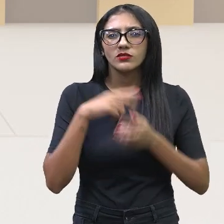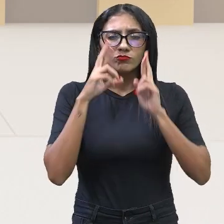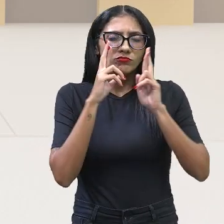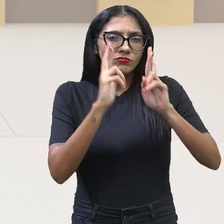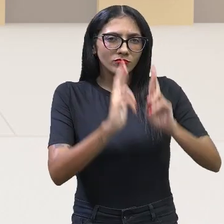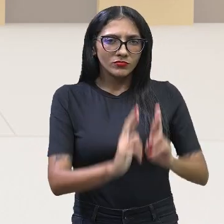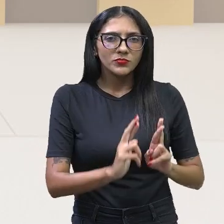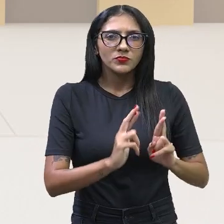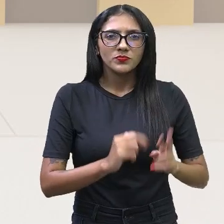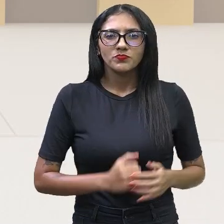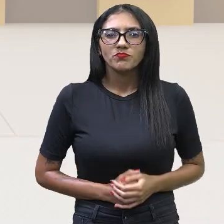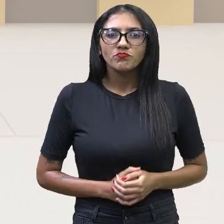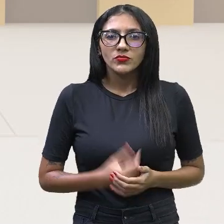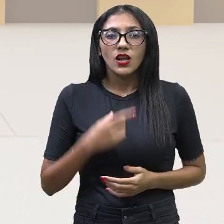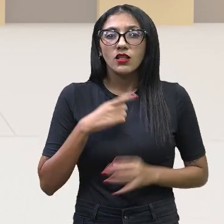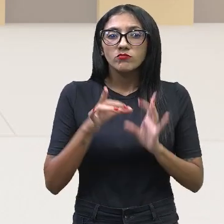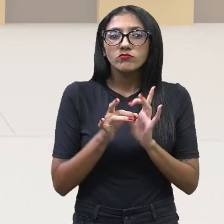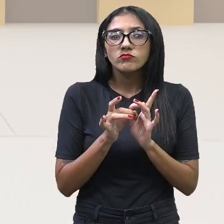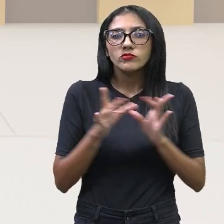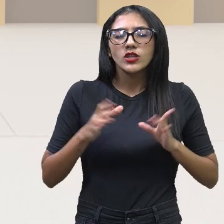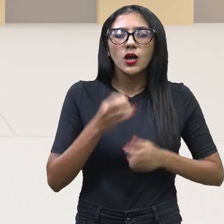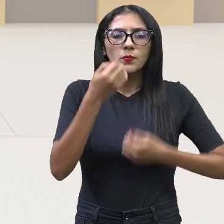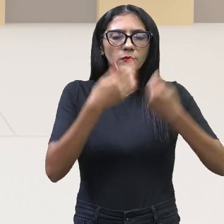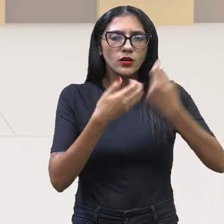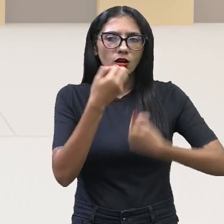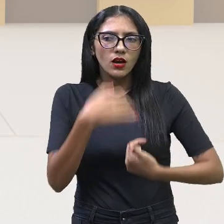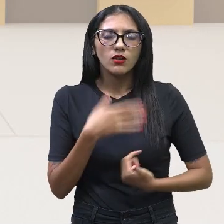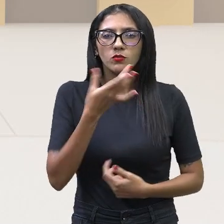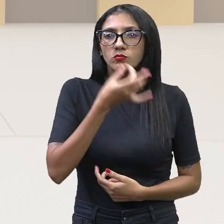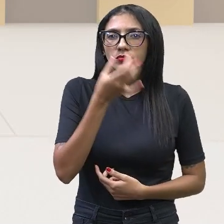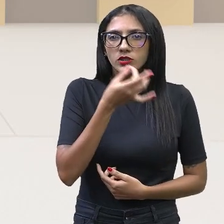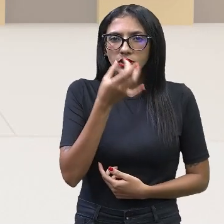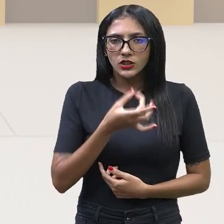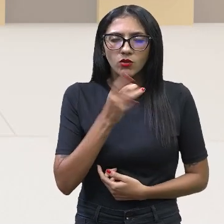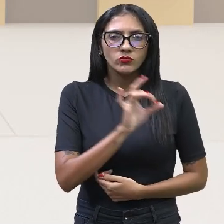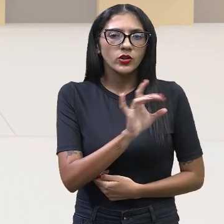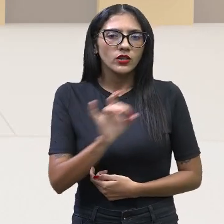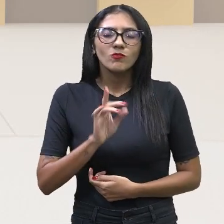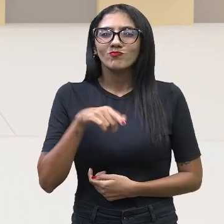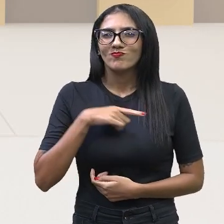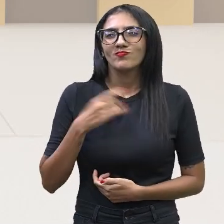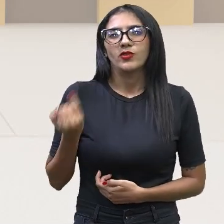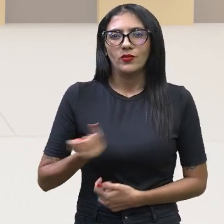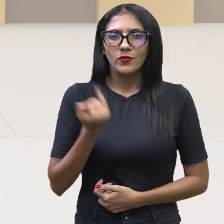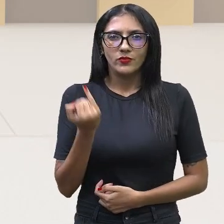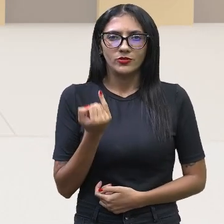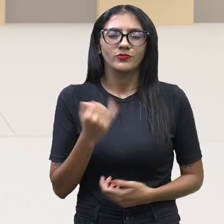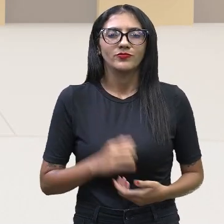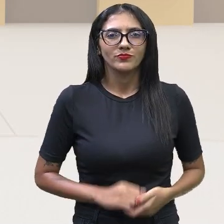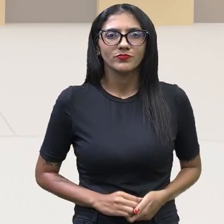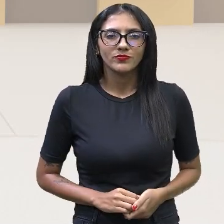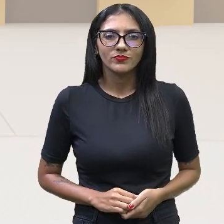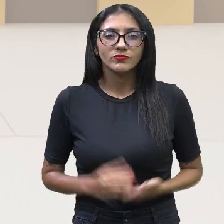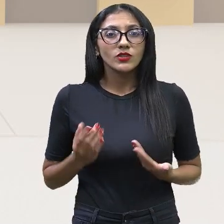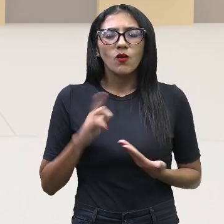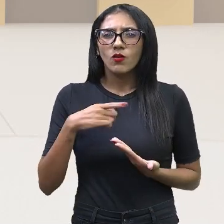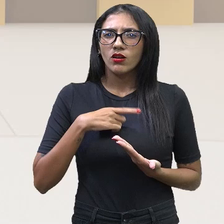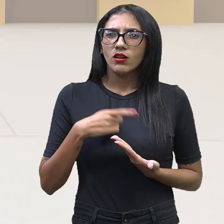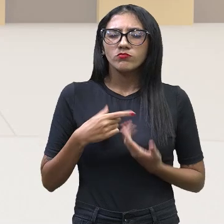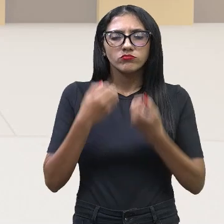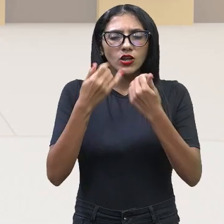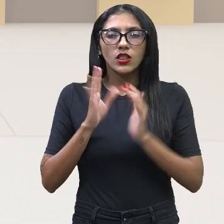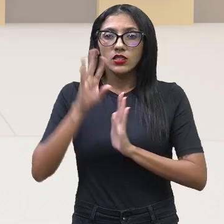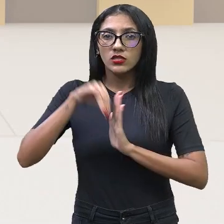certo? Abrir o diálogo estruturado, crítico, isso é necessário. Aliás, esse debate na escola, ele